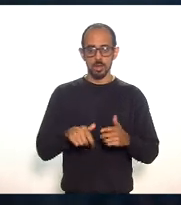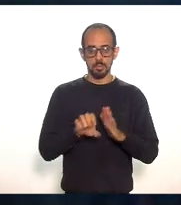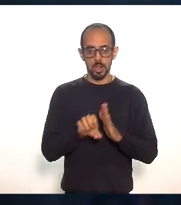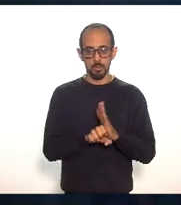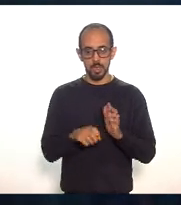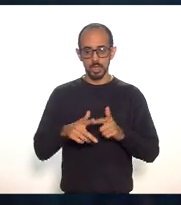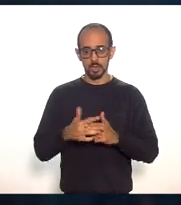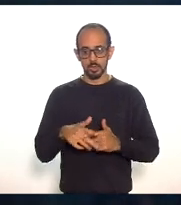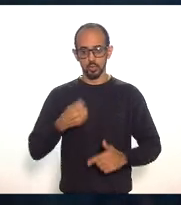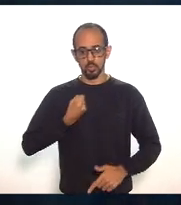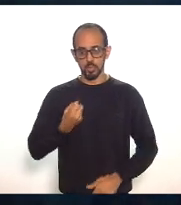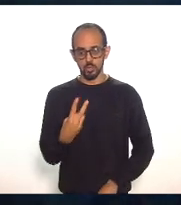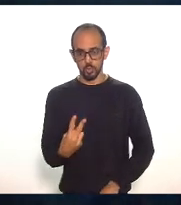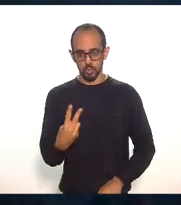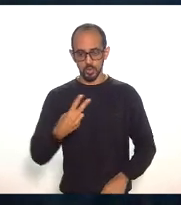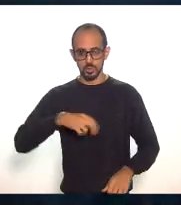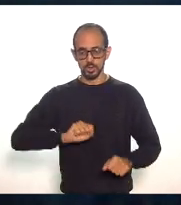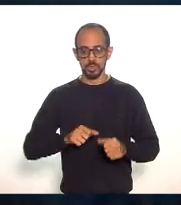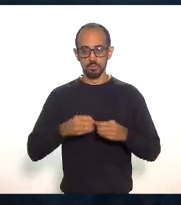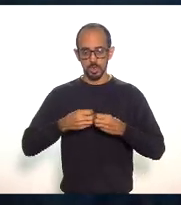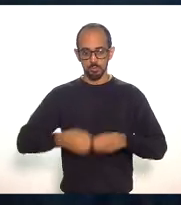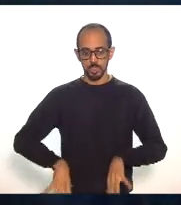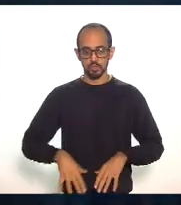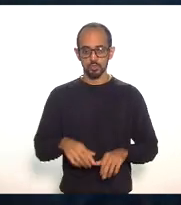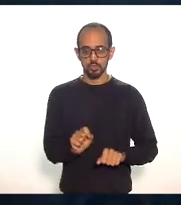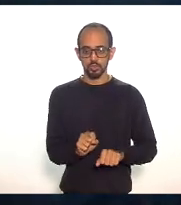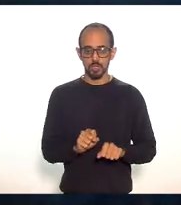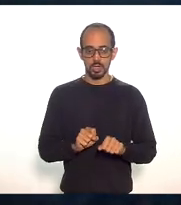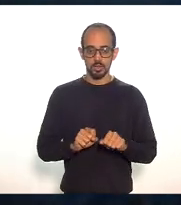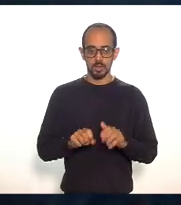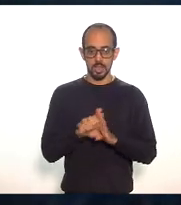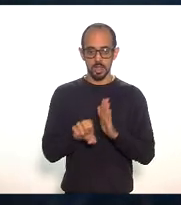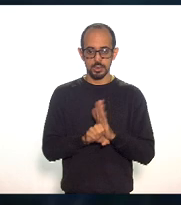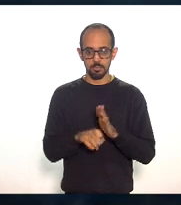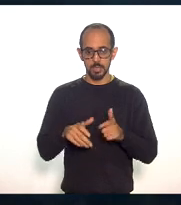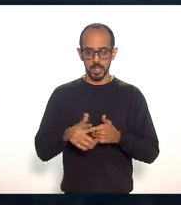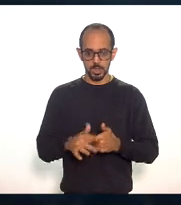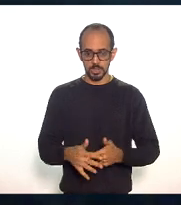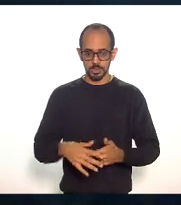CCJ. Pela prejudicabilidade das emendas